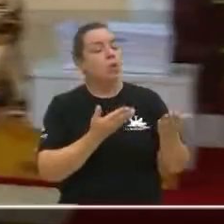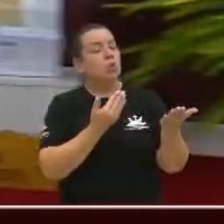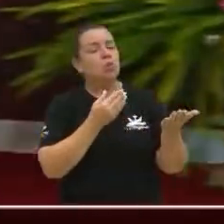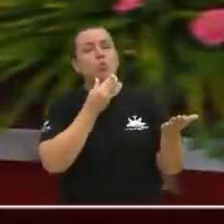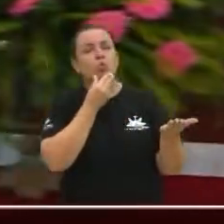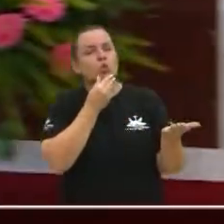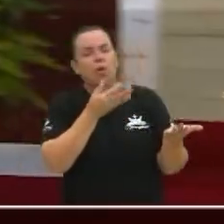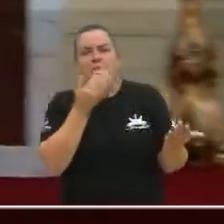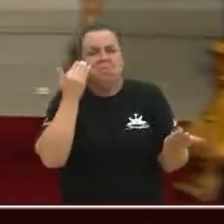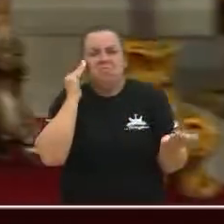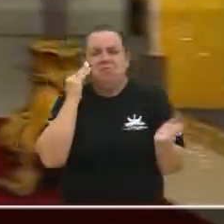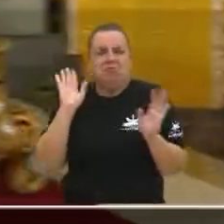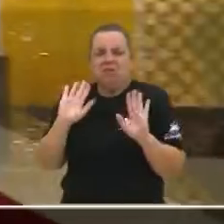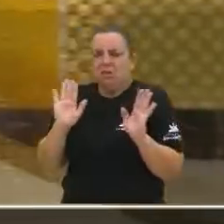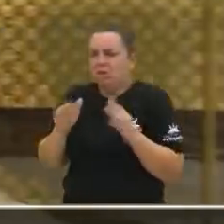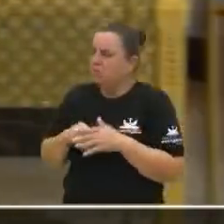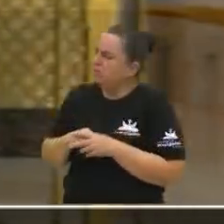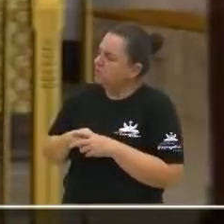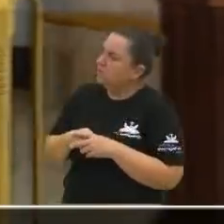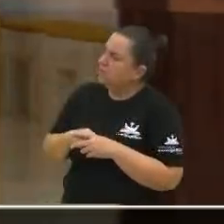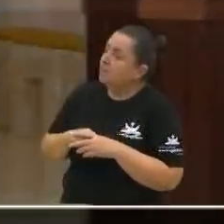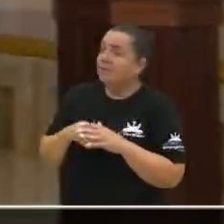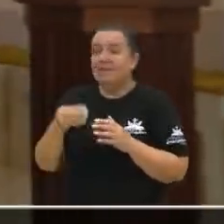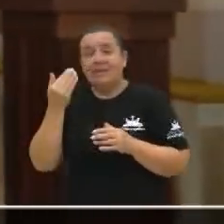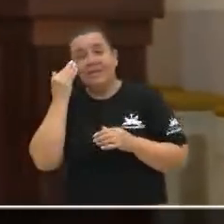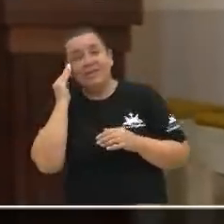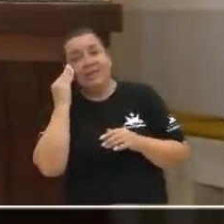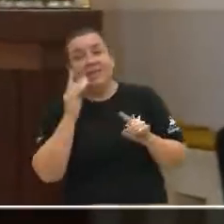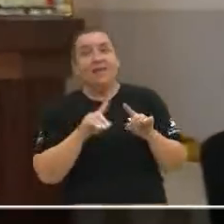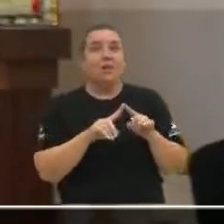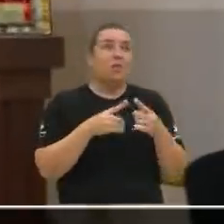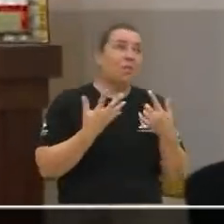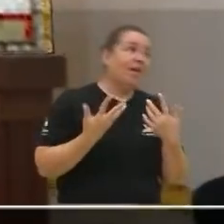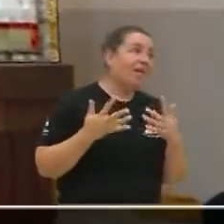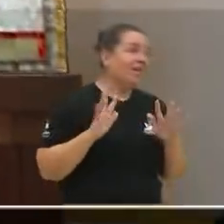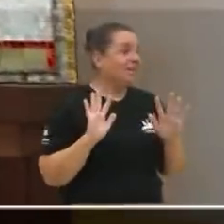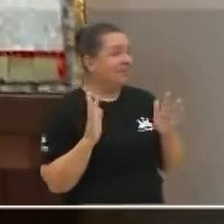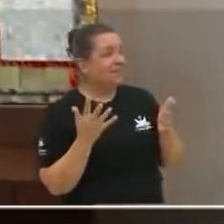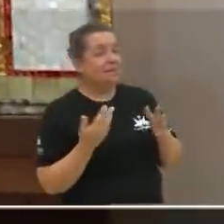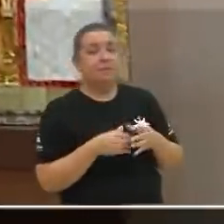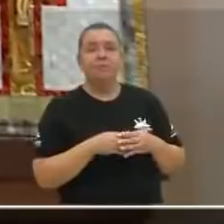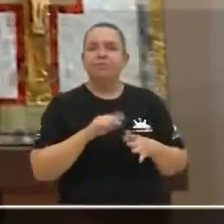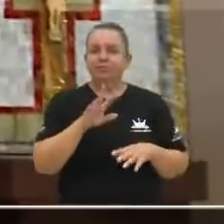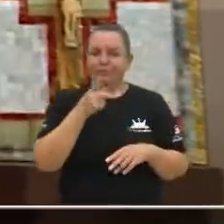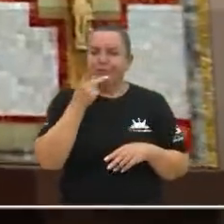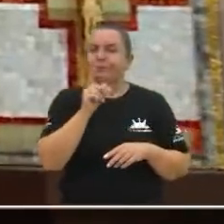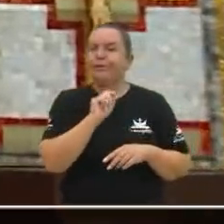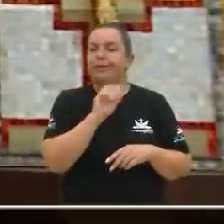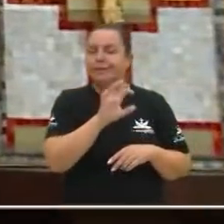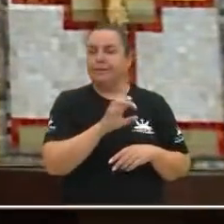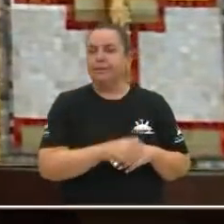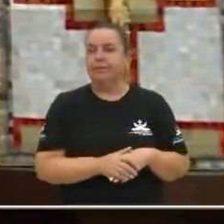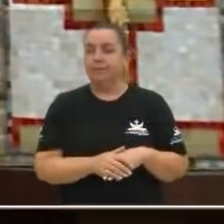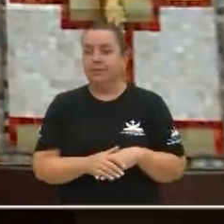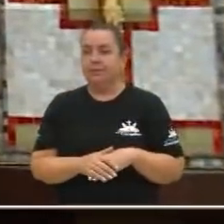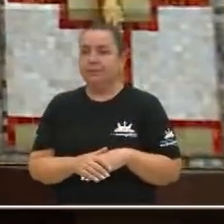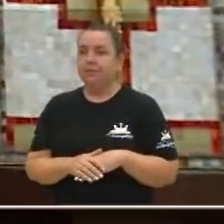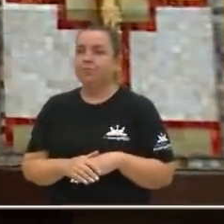não entendeu muito ou entendeu O que diz assim